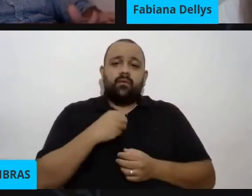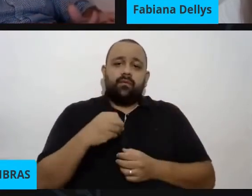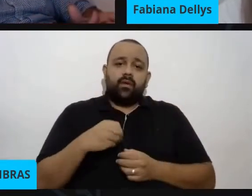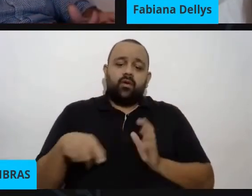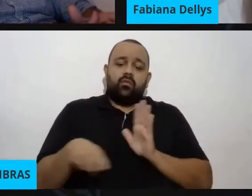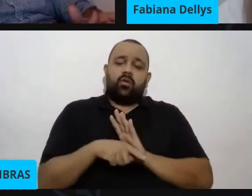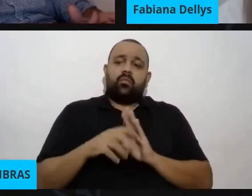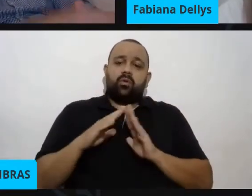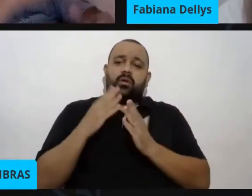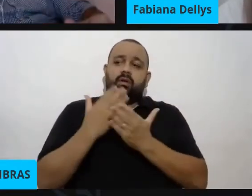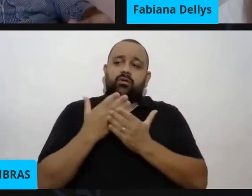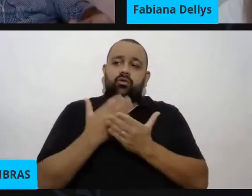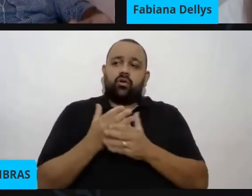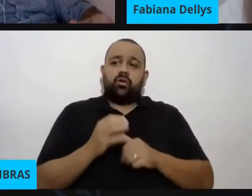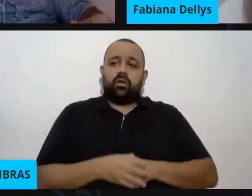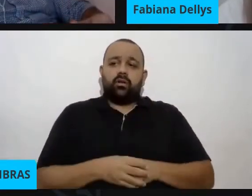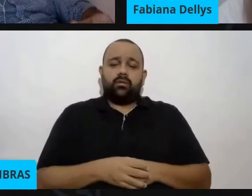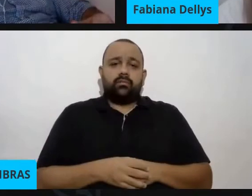escola.